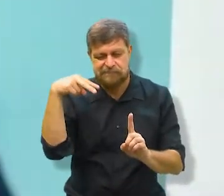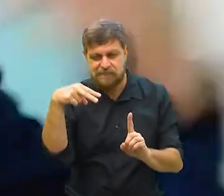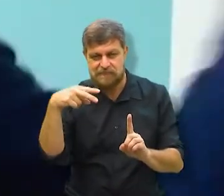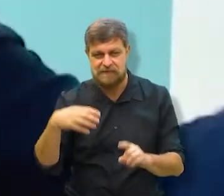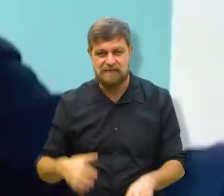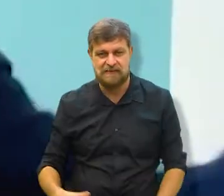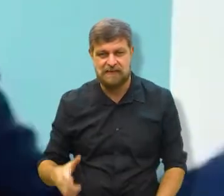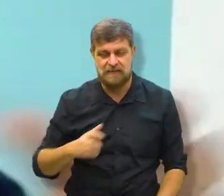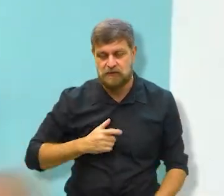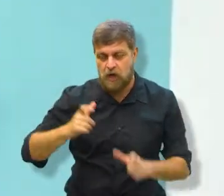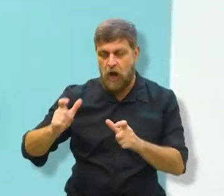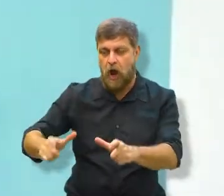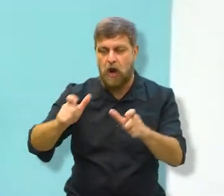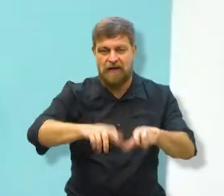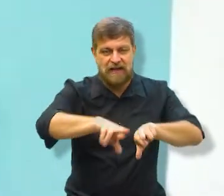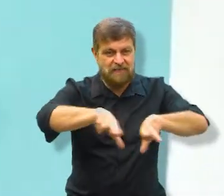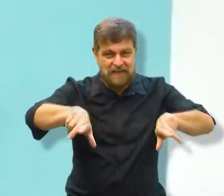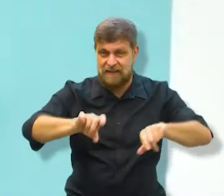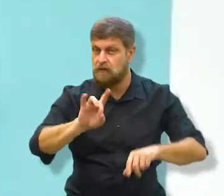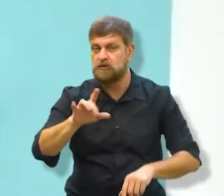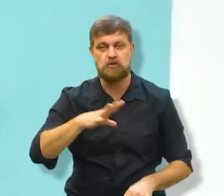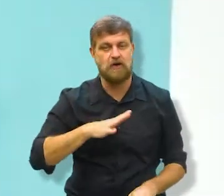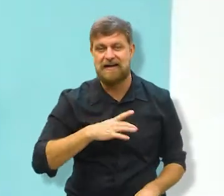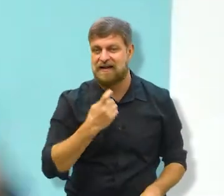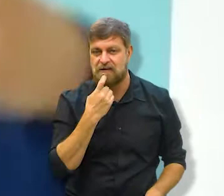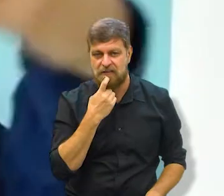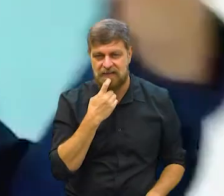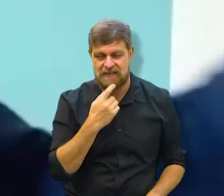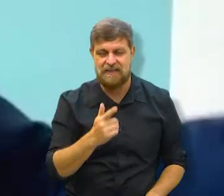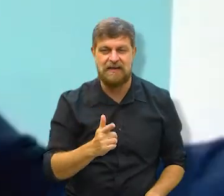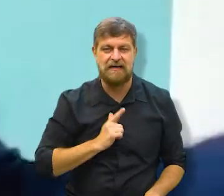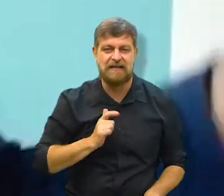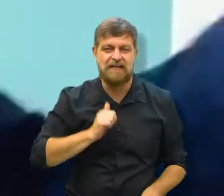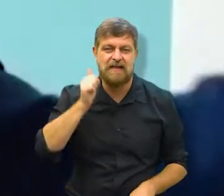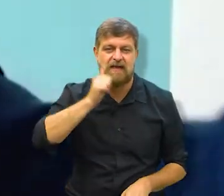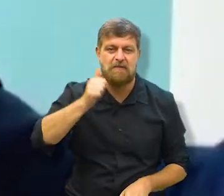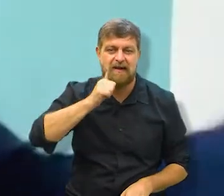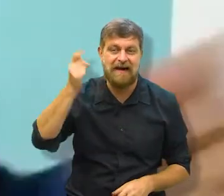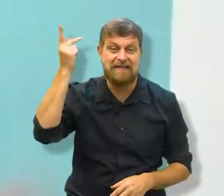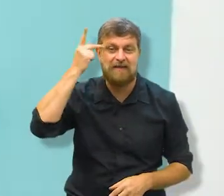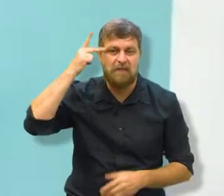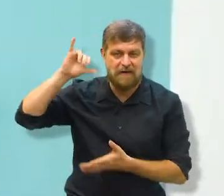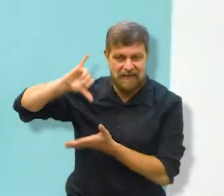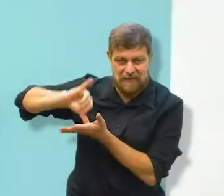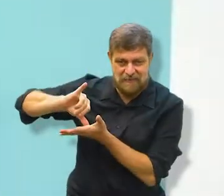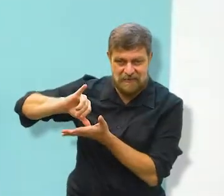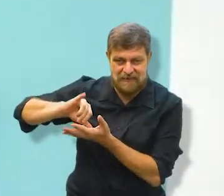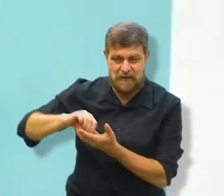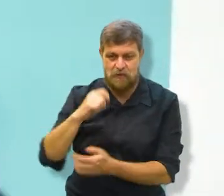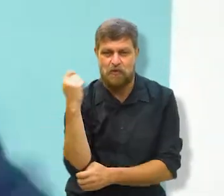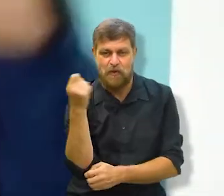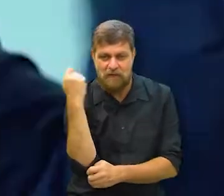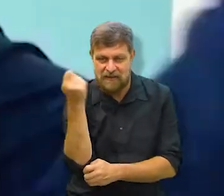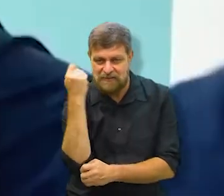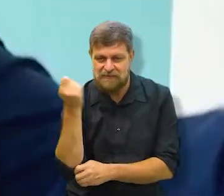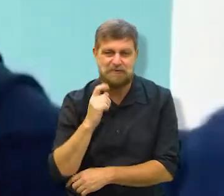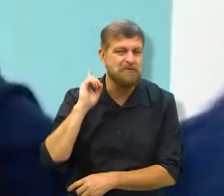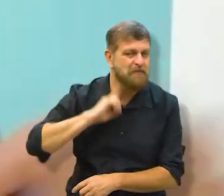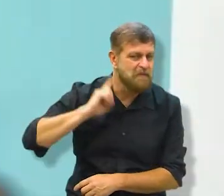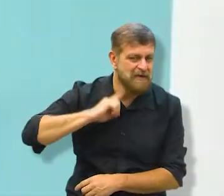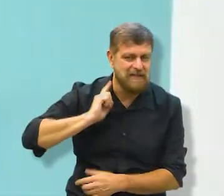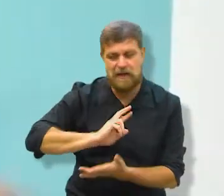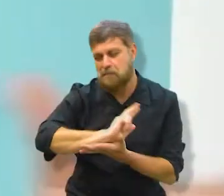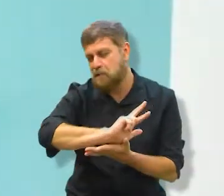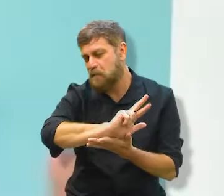perspectiva. Gente de vários lugares, não só daqui de Campinas, né? Tem gente, né, de São Paulo capital, gente do Rio Grande do Sul, gente de